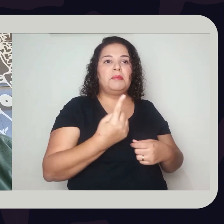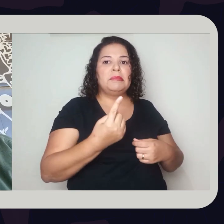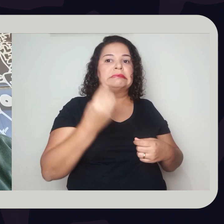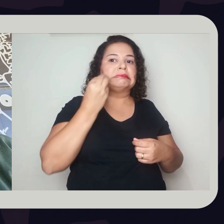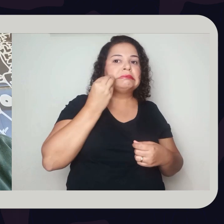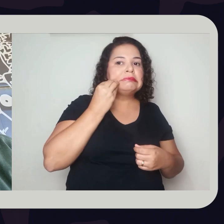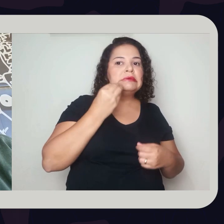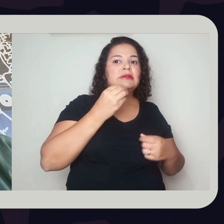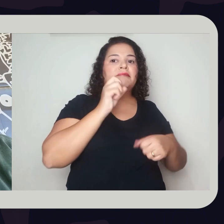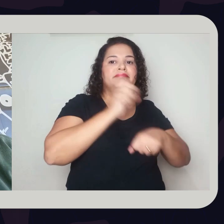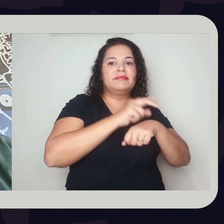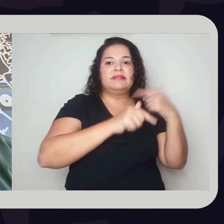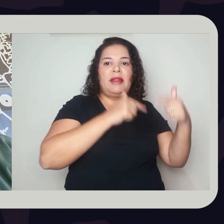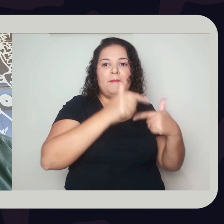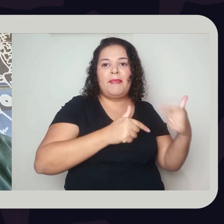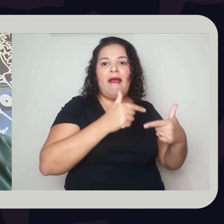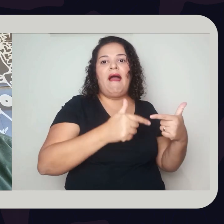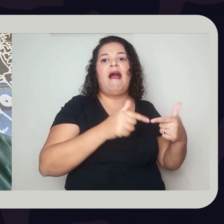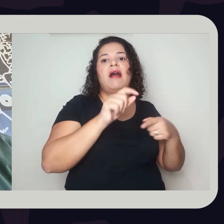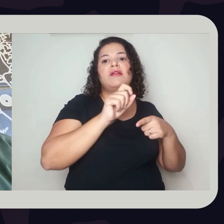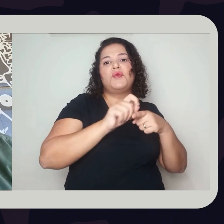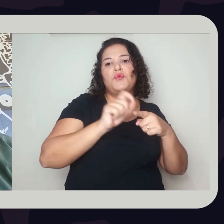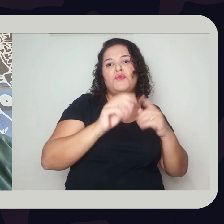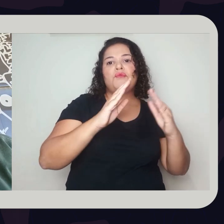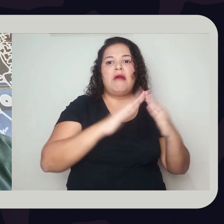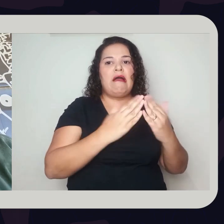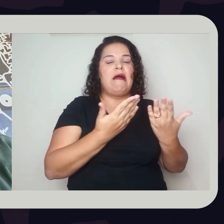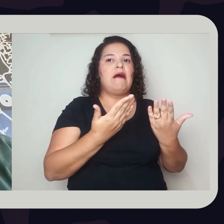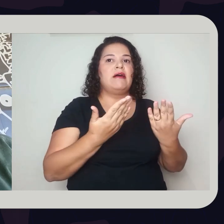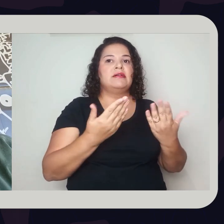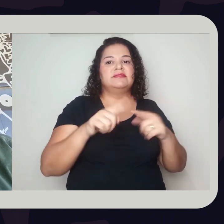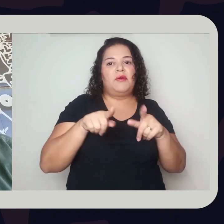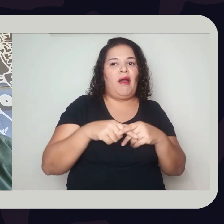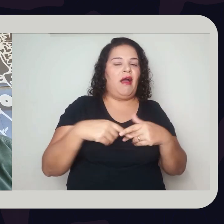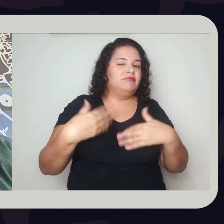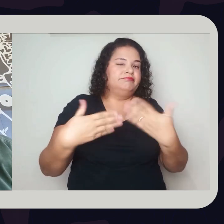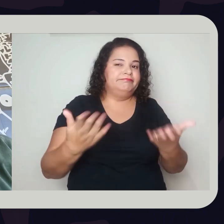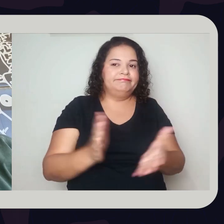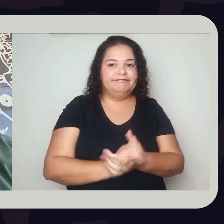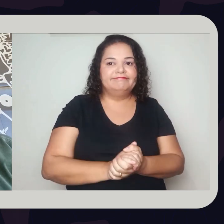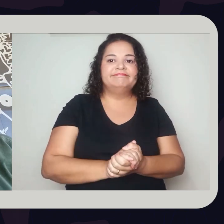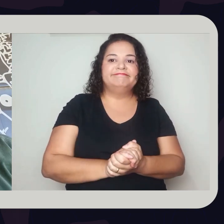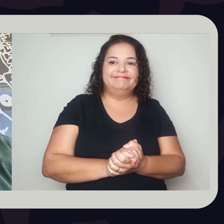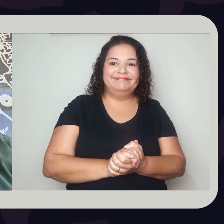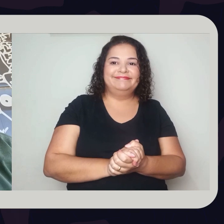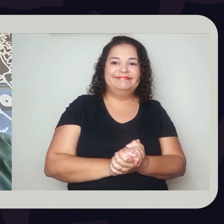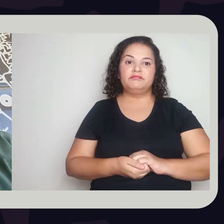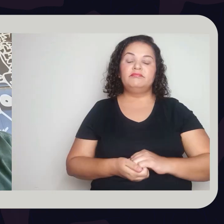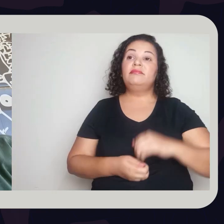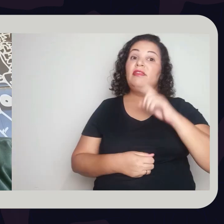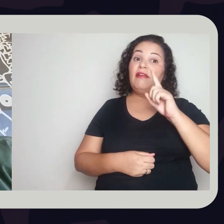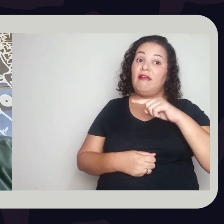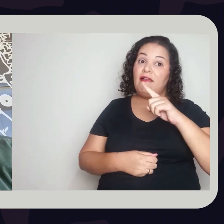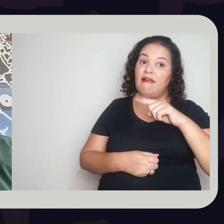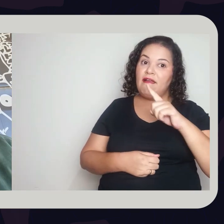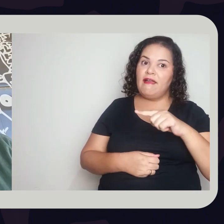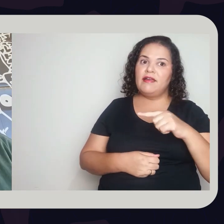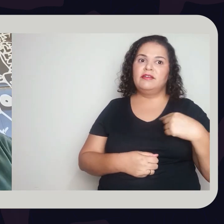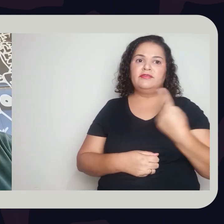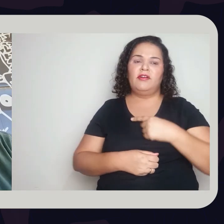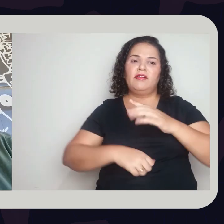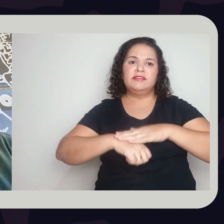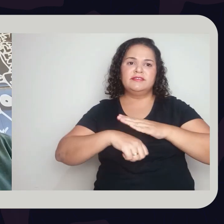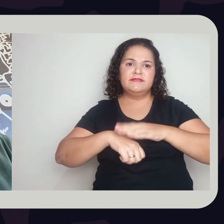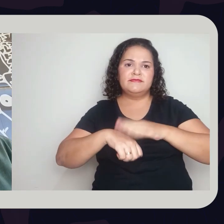se estruturem, consigam um trabalho e então aluguem um quarto, uma casa, por aí vai. E aí a gente